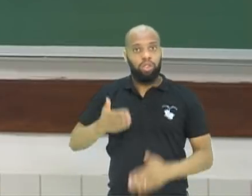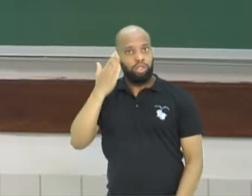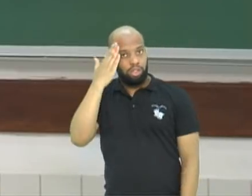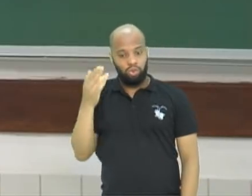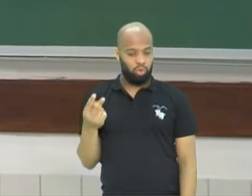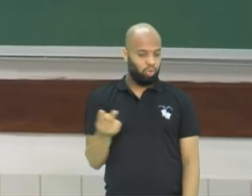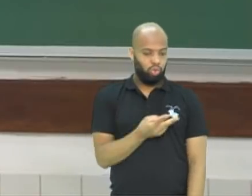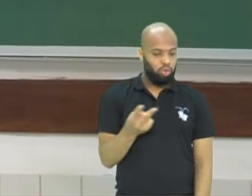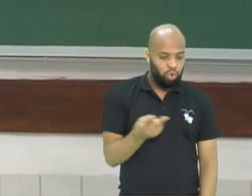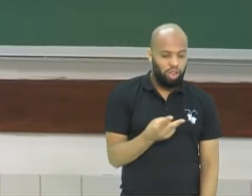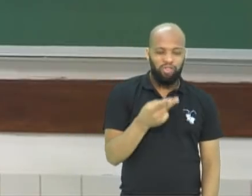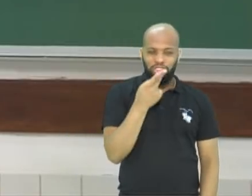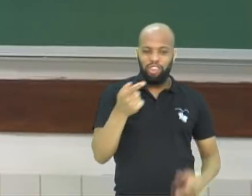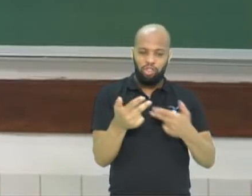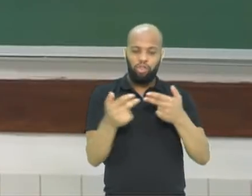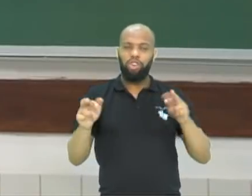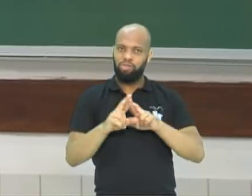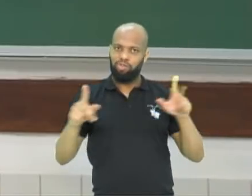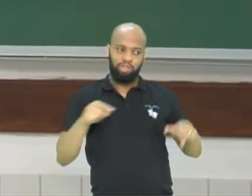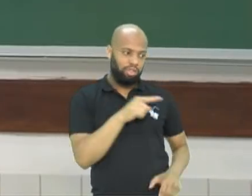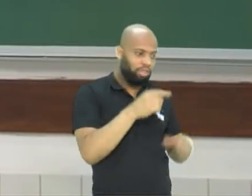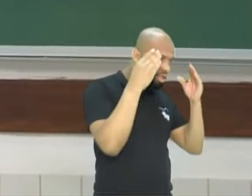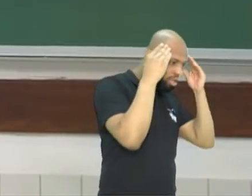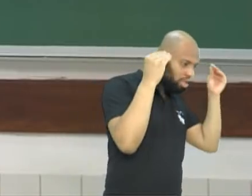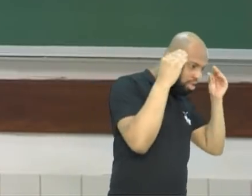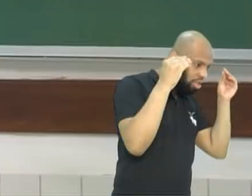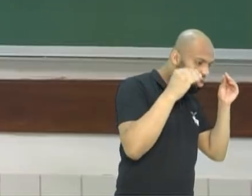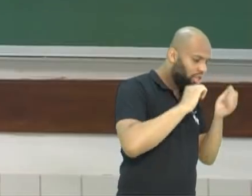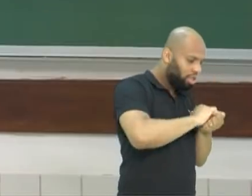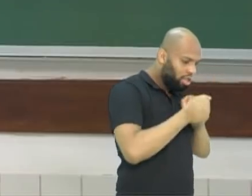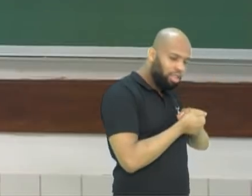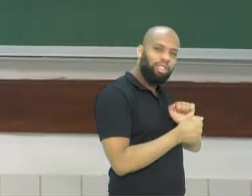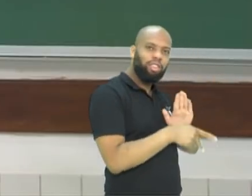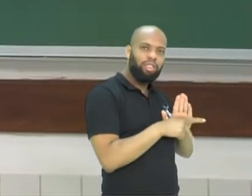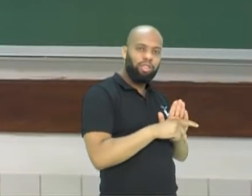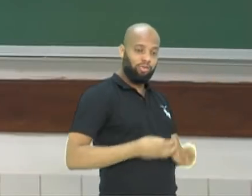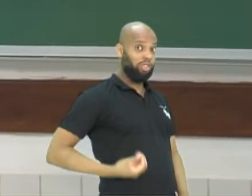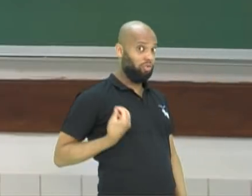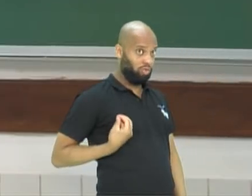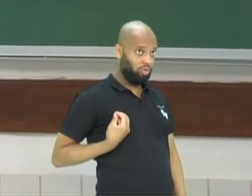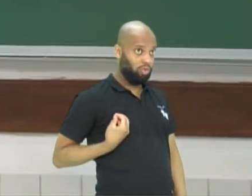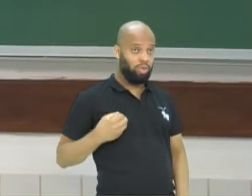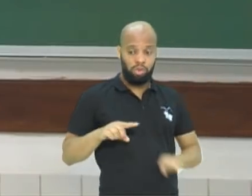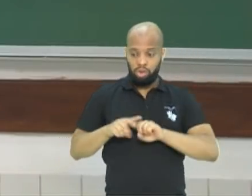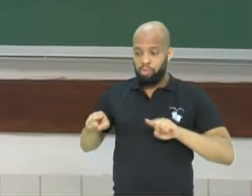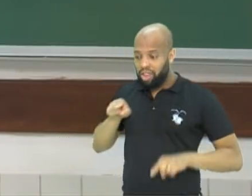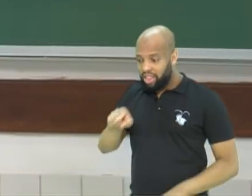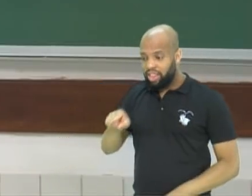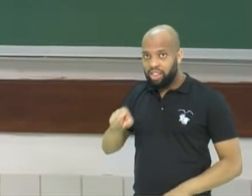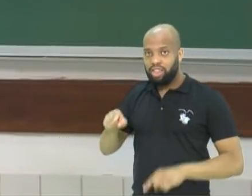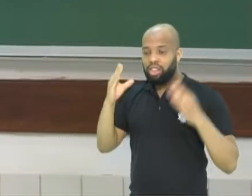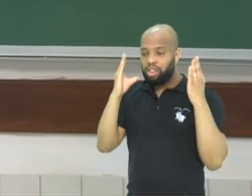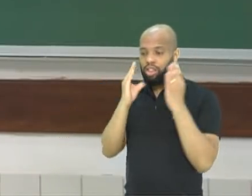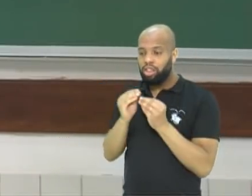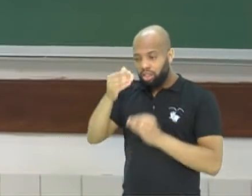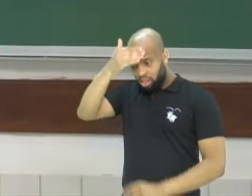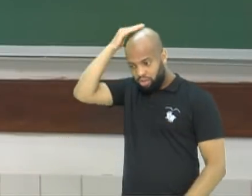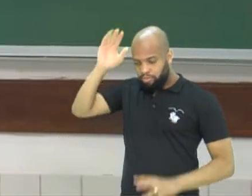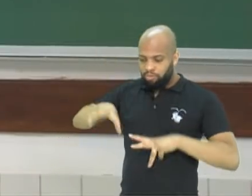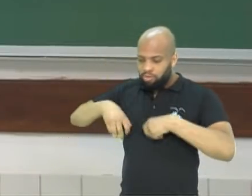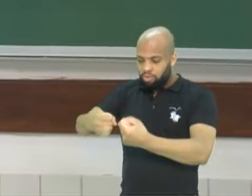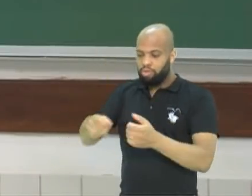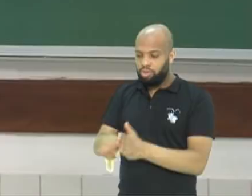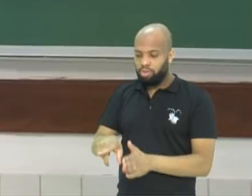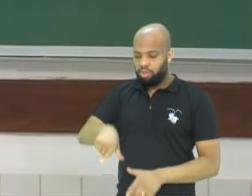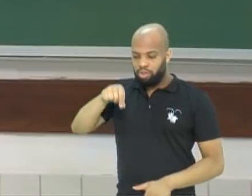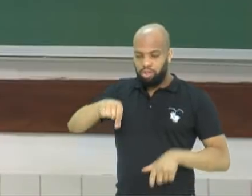falavam coisas diferentes. O Lamarck defendia a adaptação dos seres vivos, enquanto que o Darwin defendia a